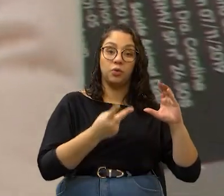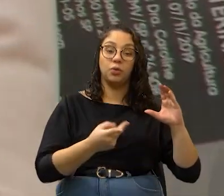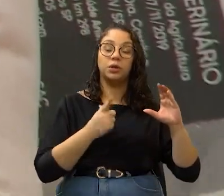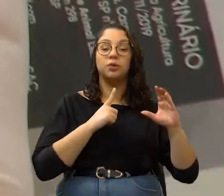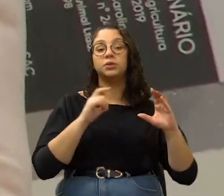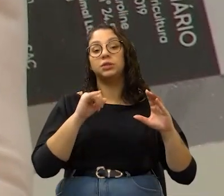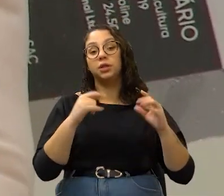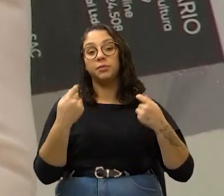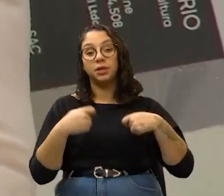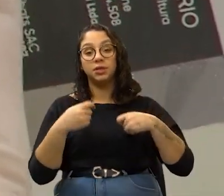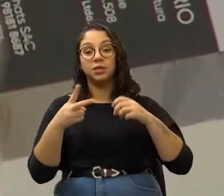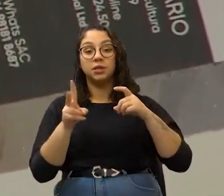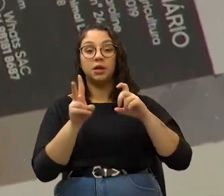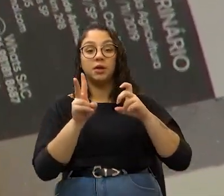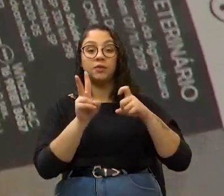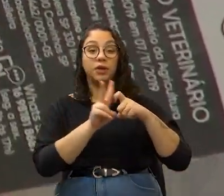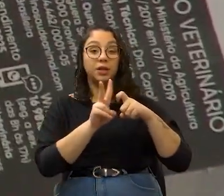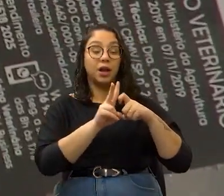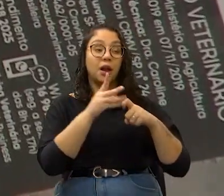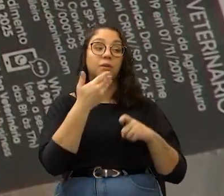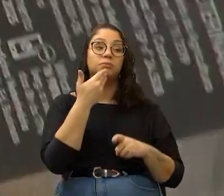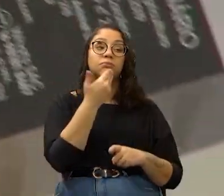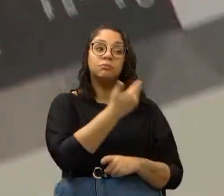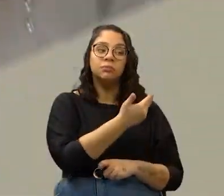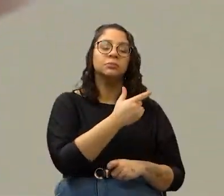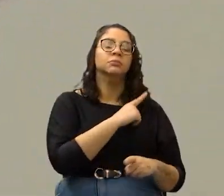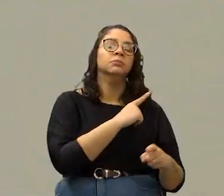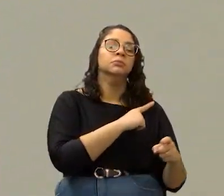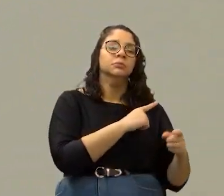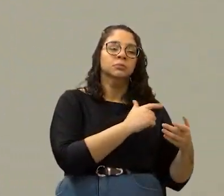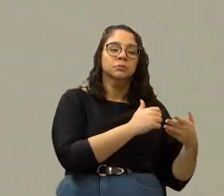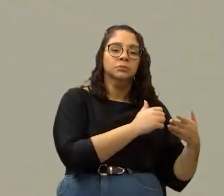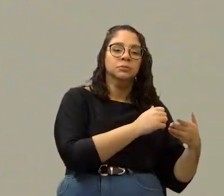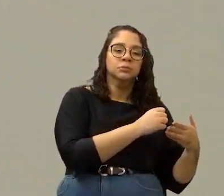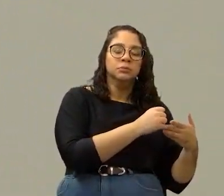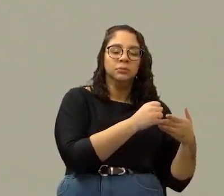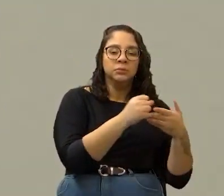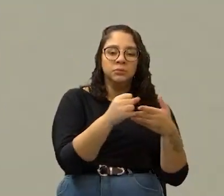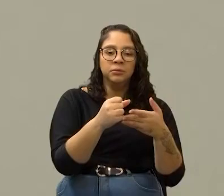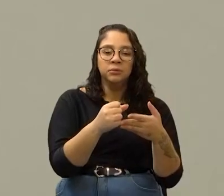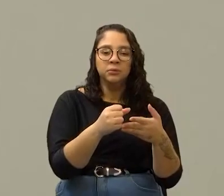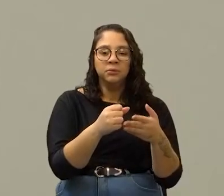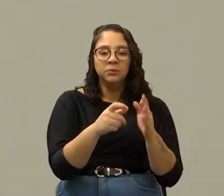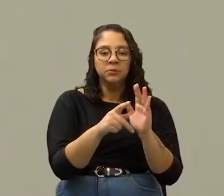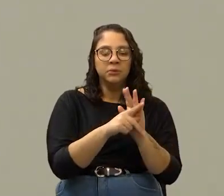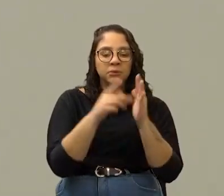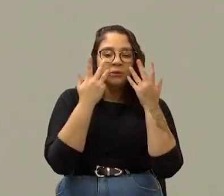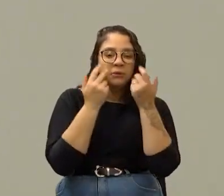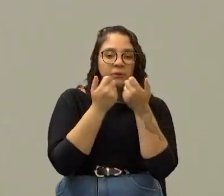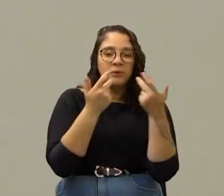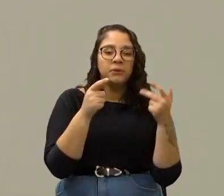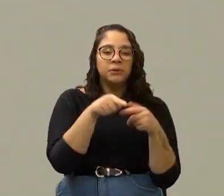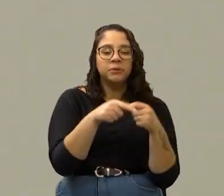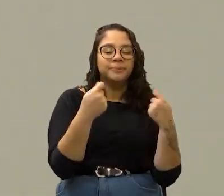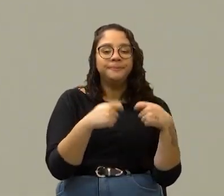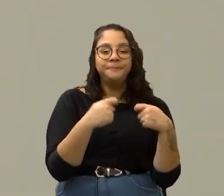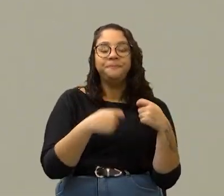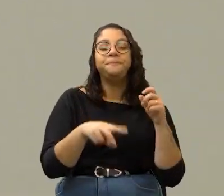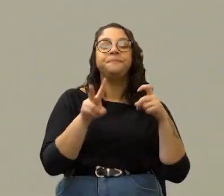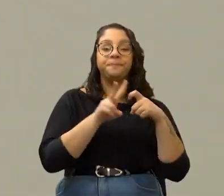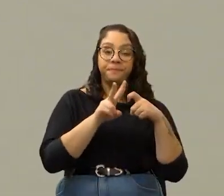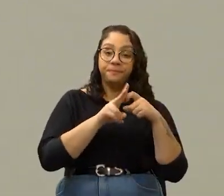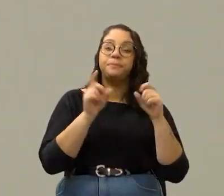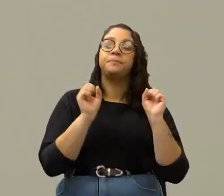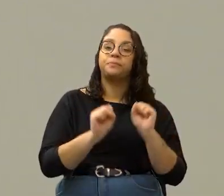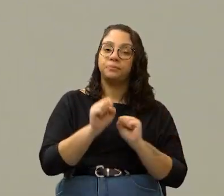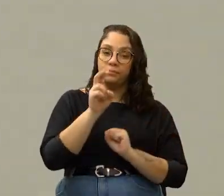faz a requisição dessa terapia e essa terapia é endereçada para a clínica, né? E o veterinário